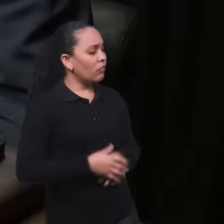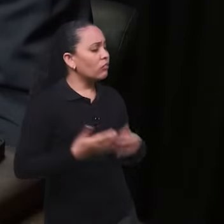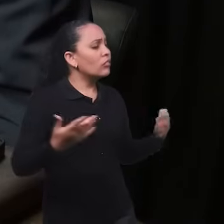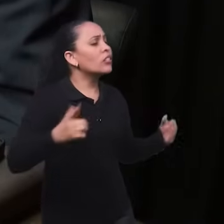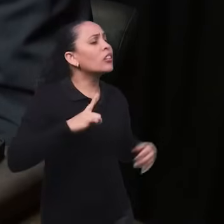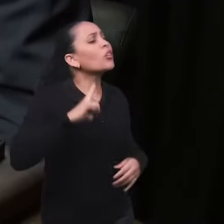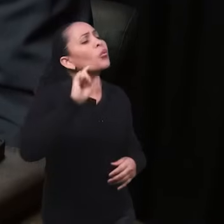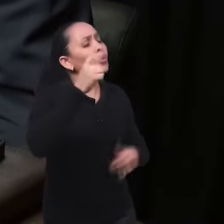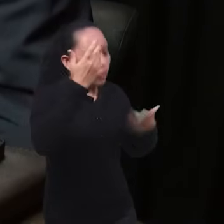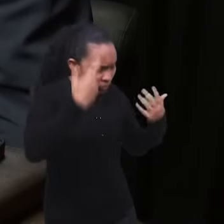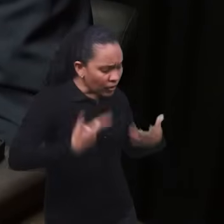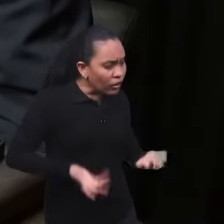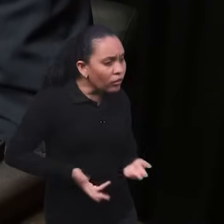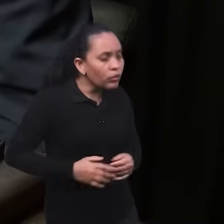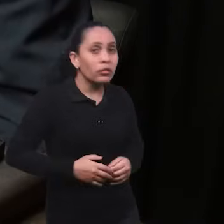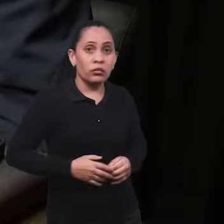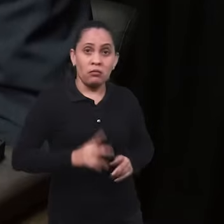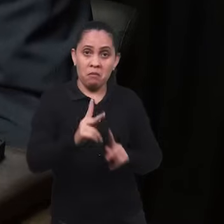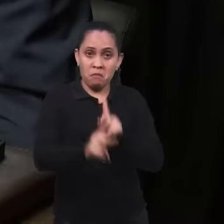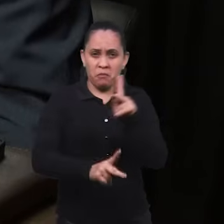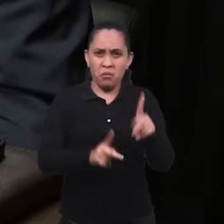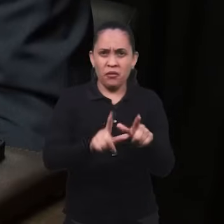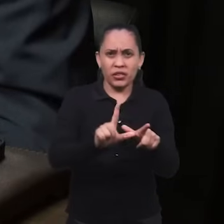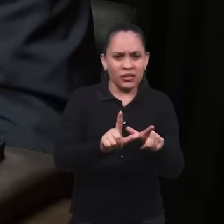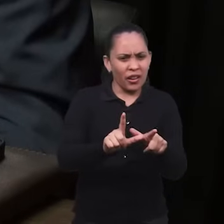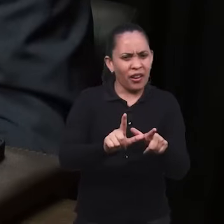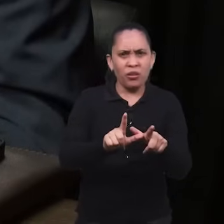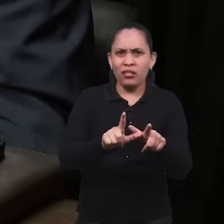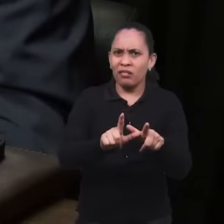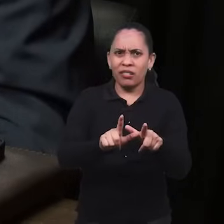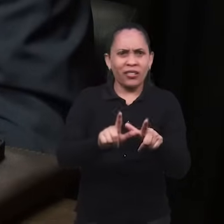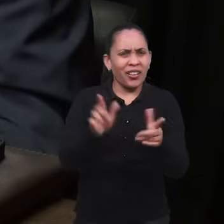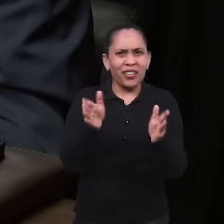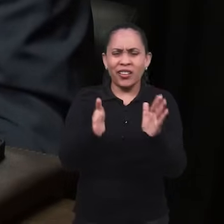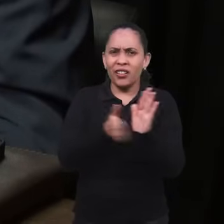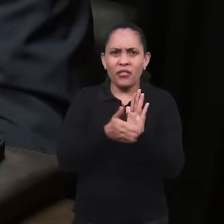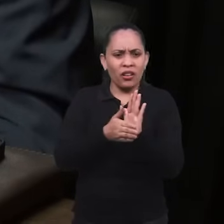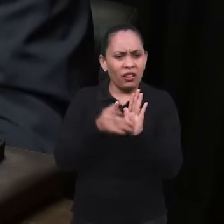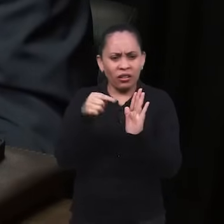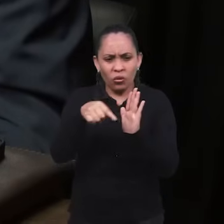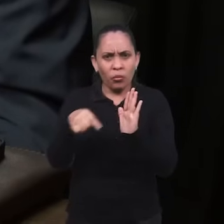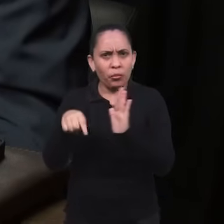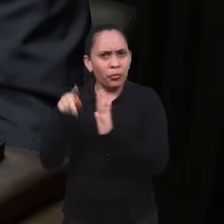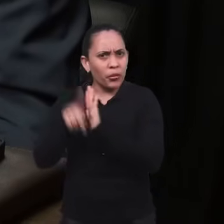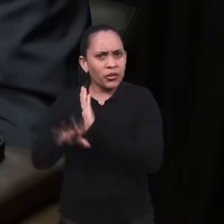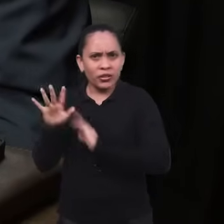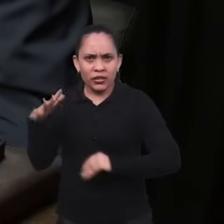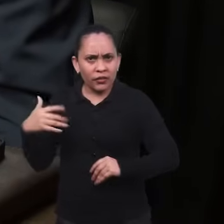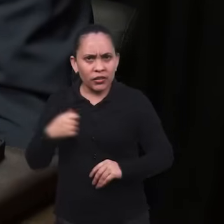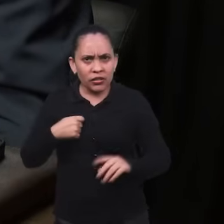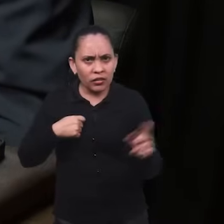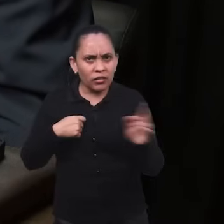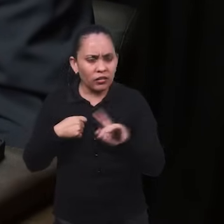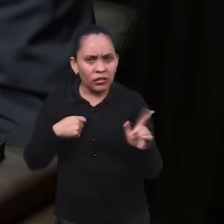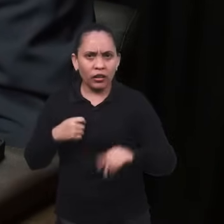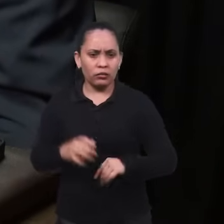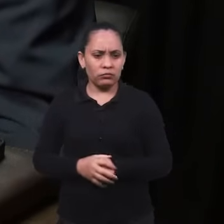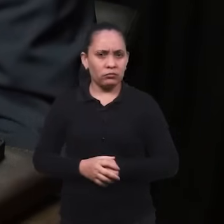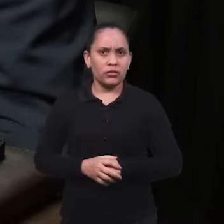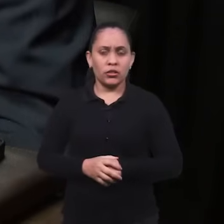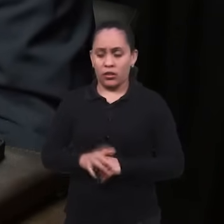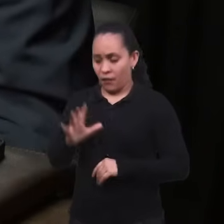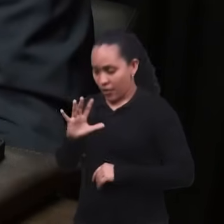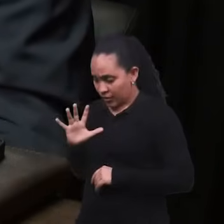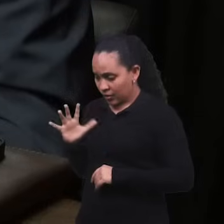que você tem comigo? Nada, porque Israel não tem nada a ver com isso aqui. Israel perdeu a oportunidade e o Senhor está alcançando